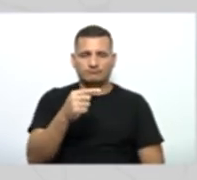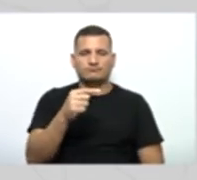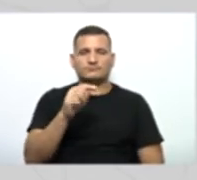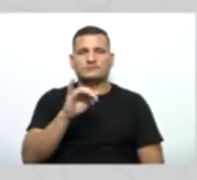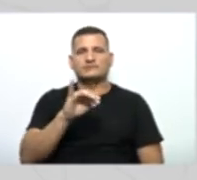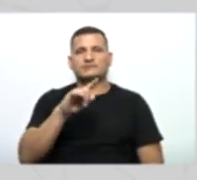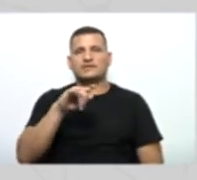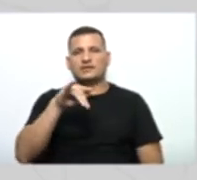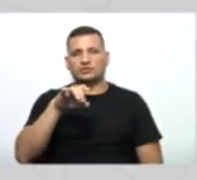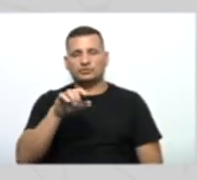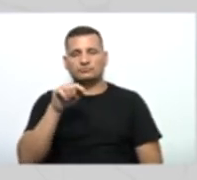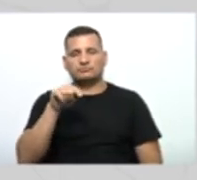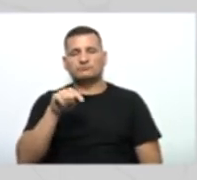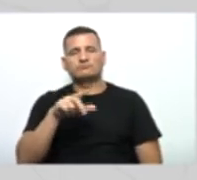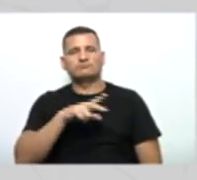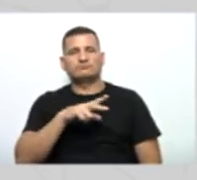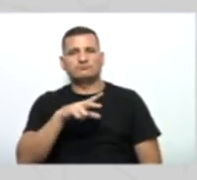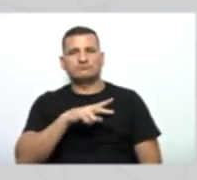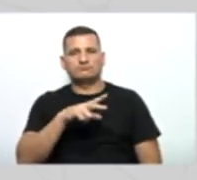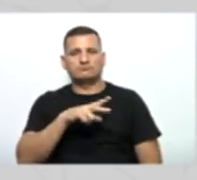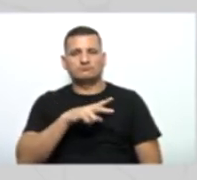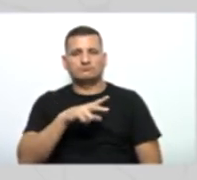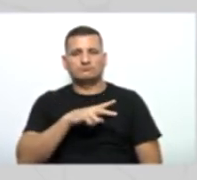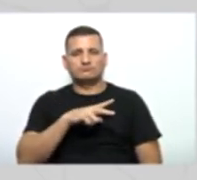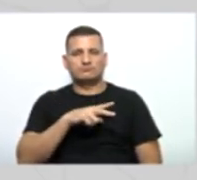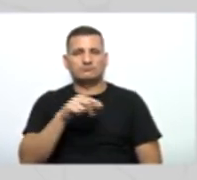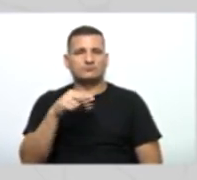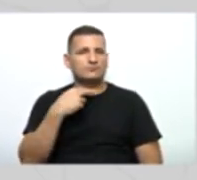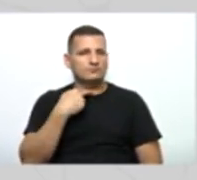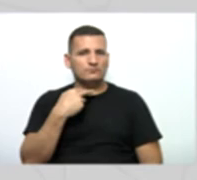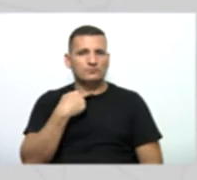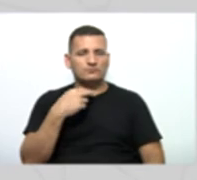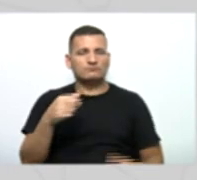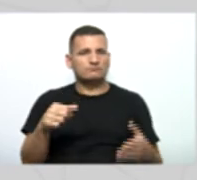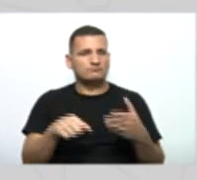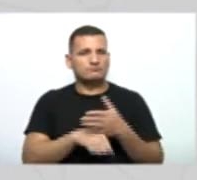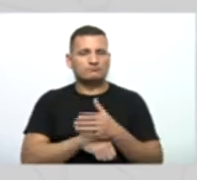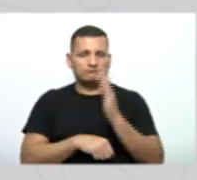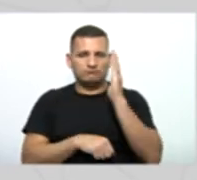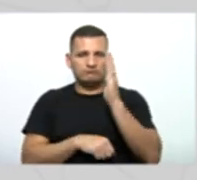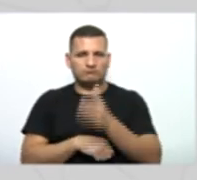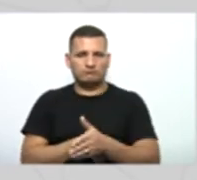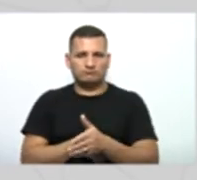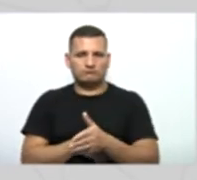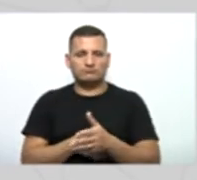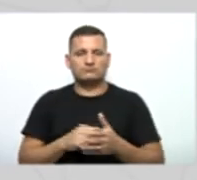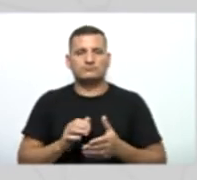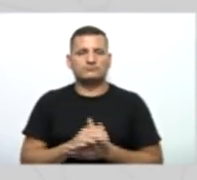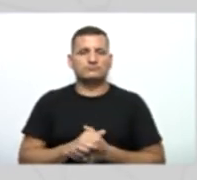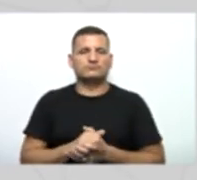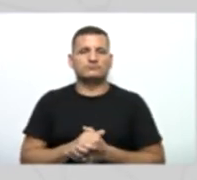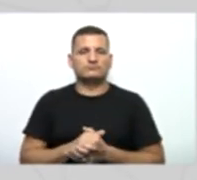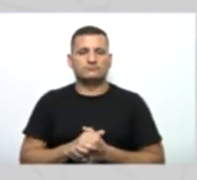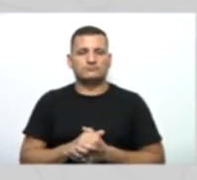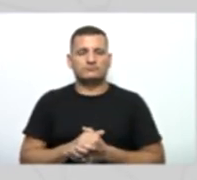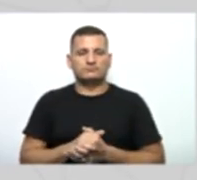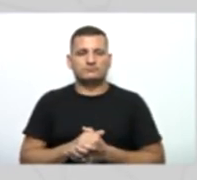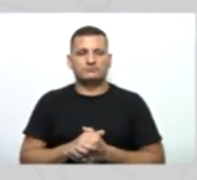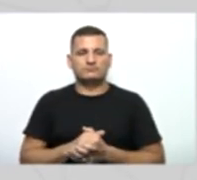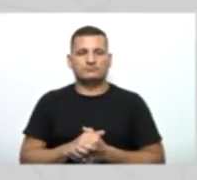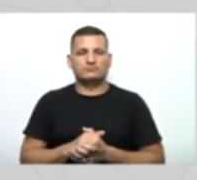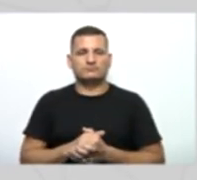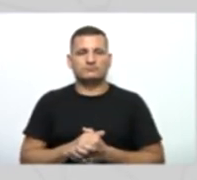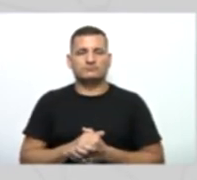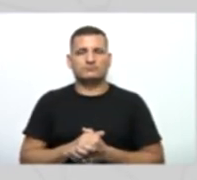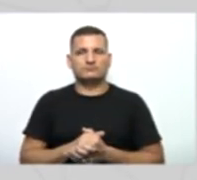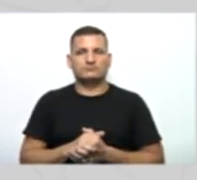que implica que ele é um atributo do tipo privado e não pode ser acessado diretamente. Reforçando o que eu falei anteriormente, ele só